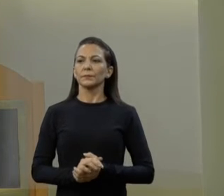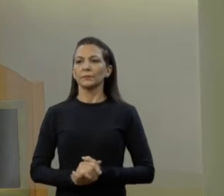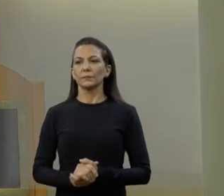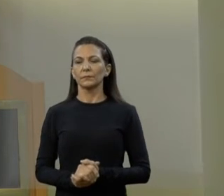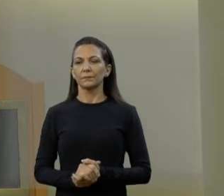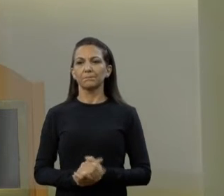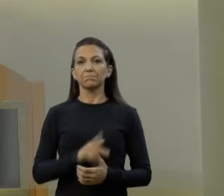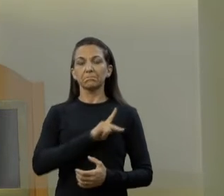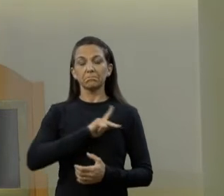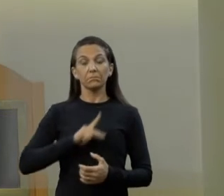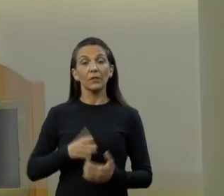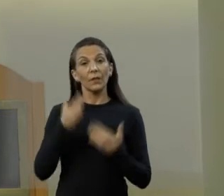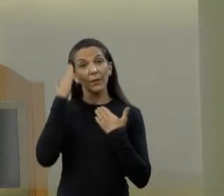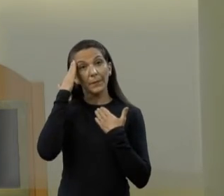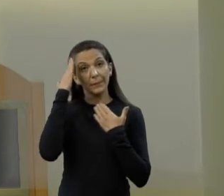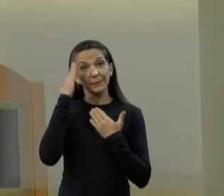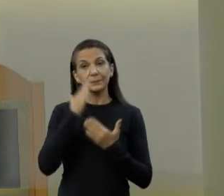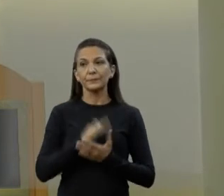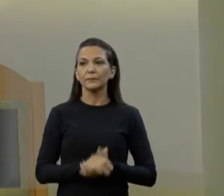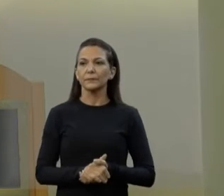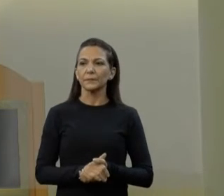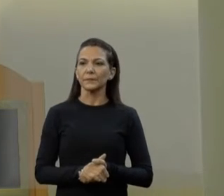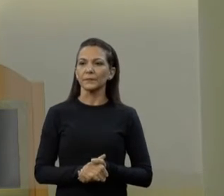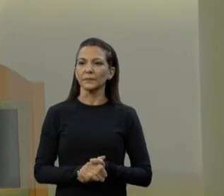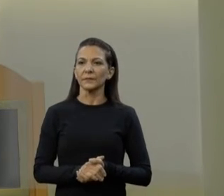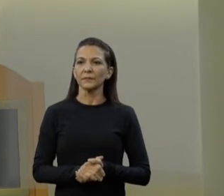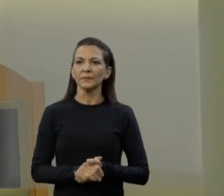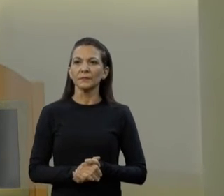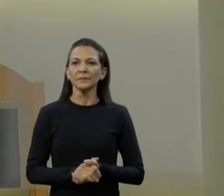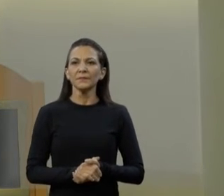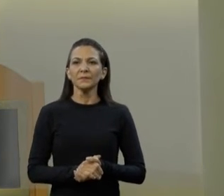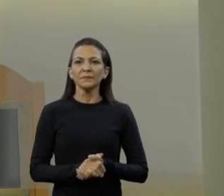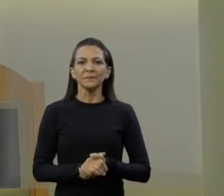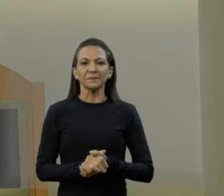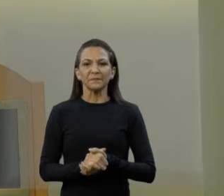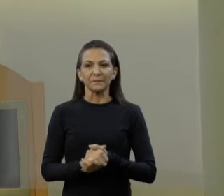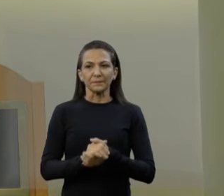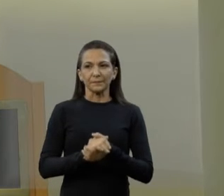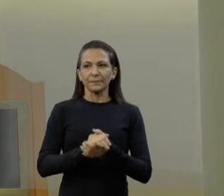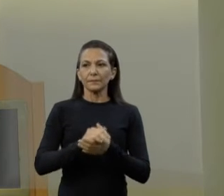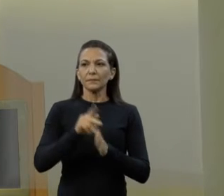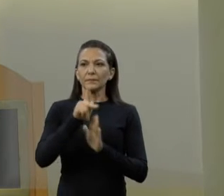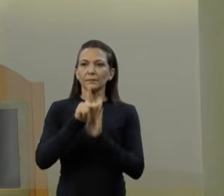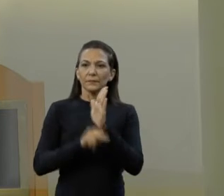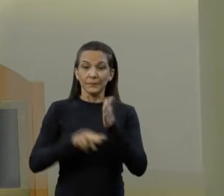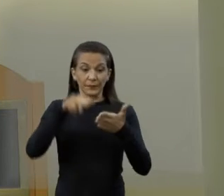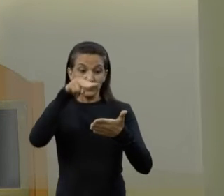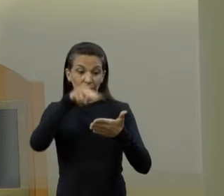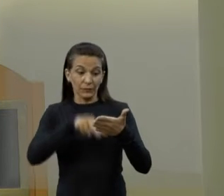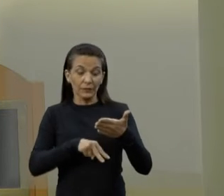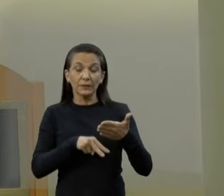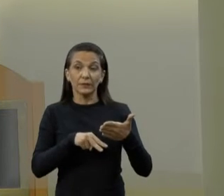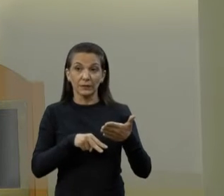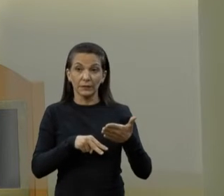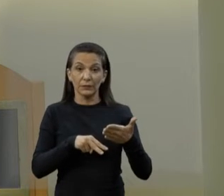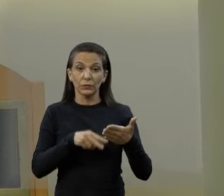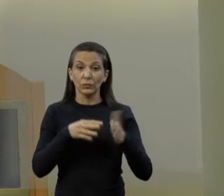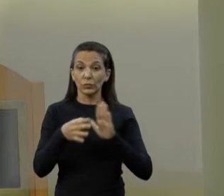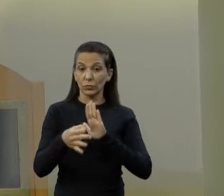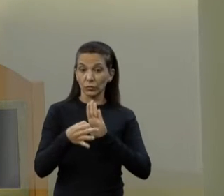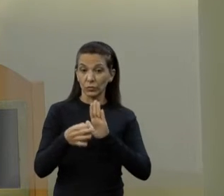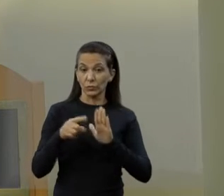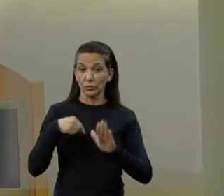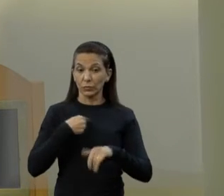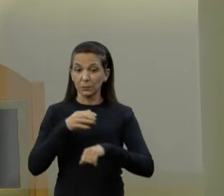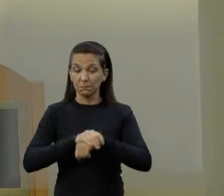o presente obrigado Como não foi via teu projeto aí antes de nossa autoria